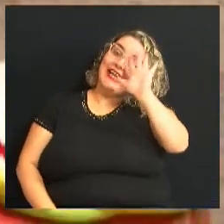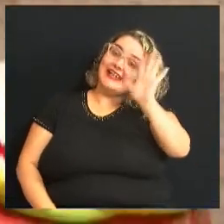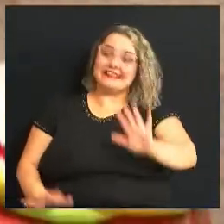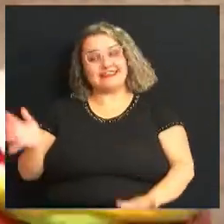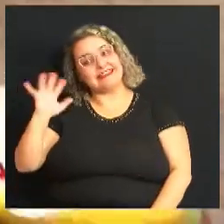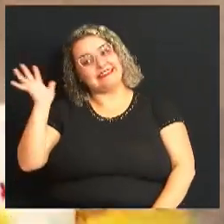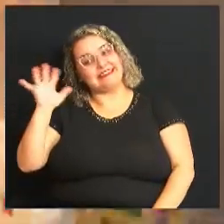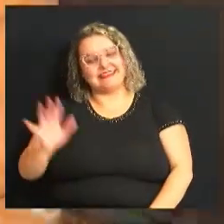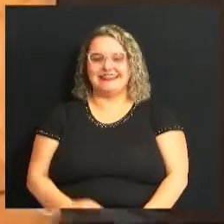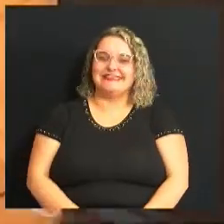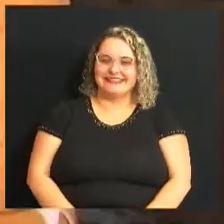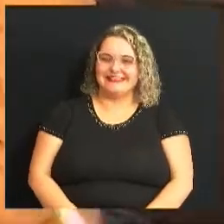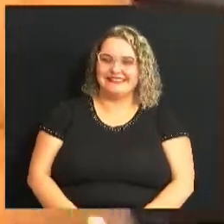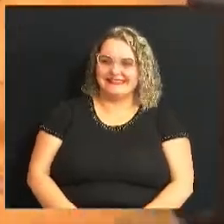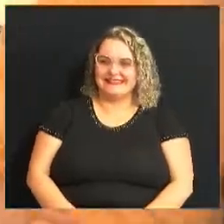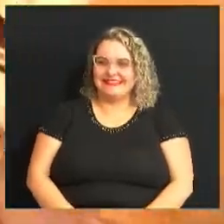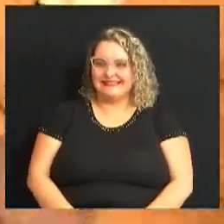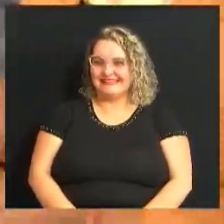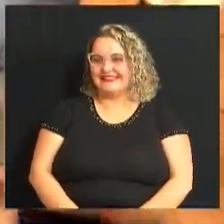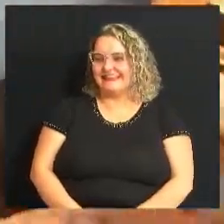Tchau!